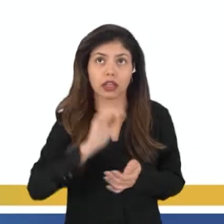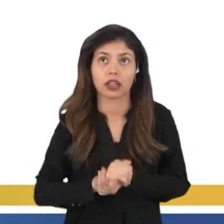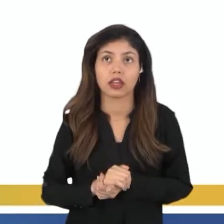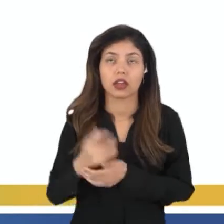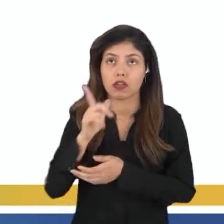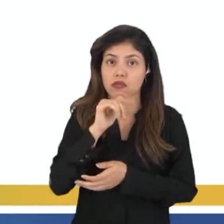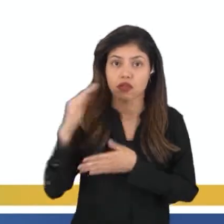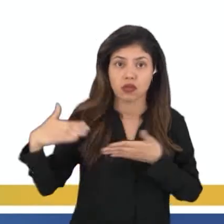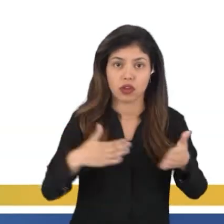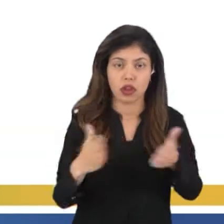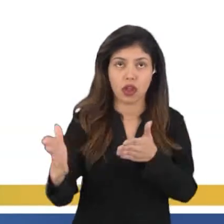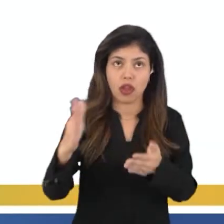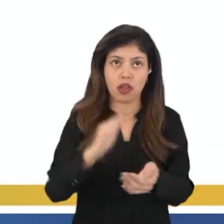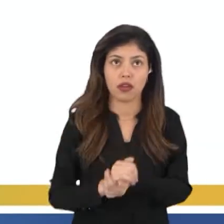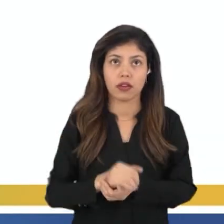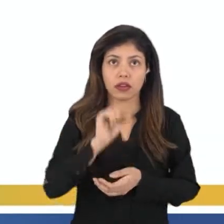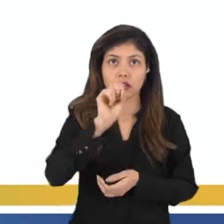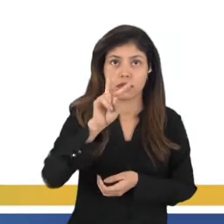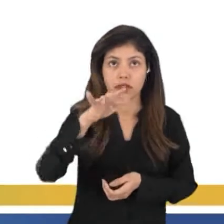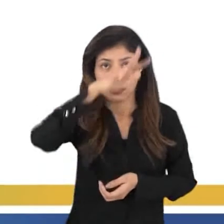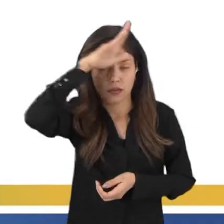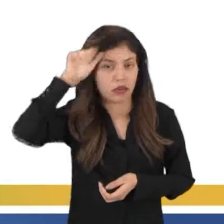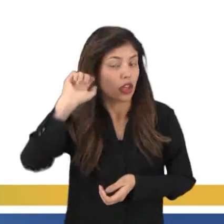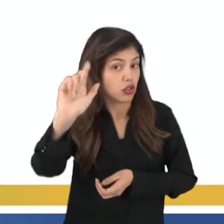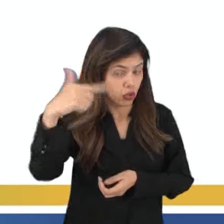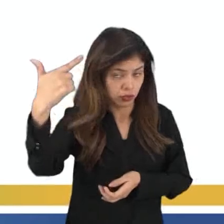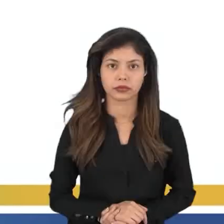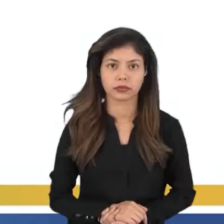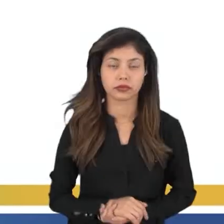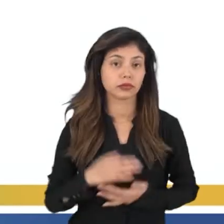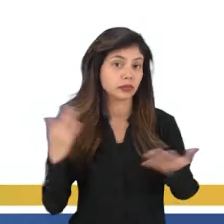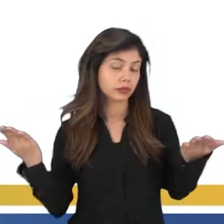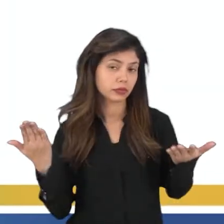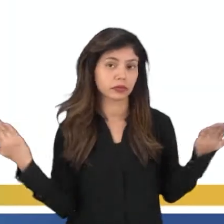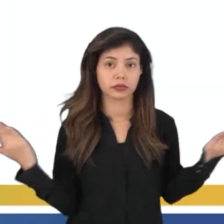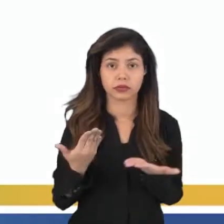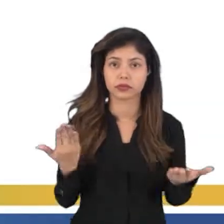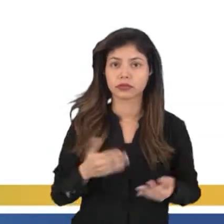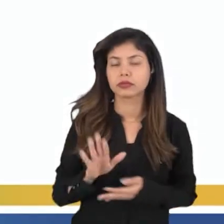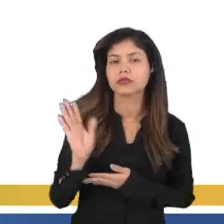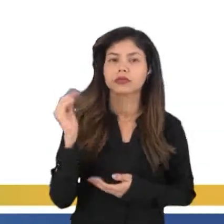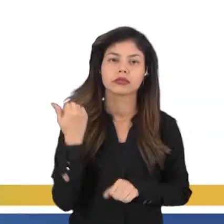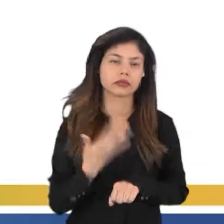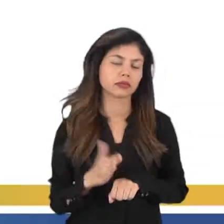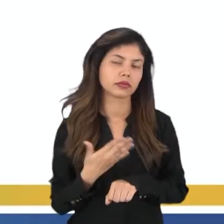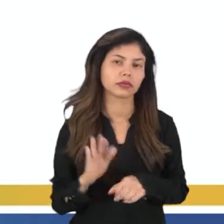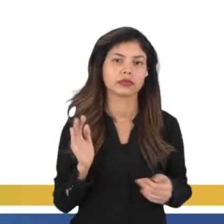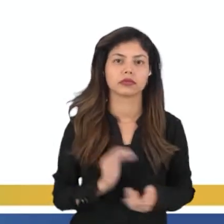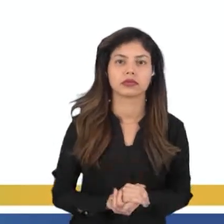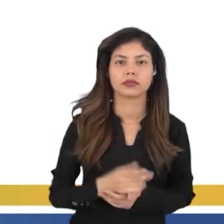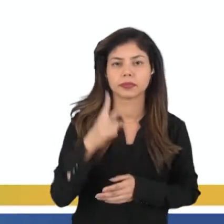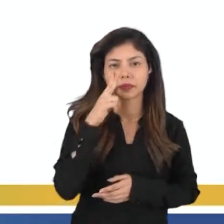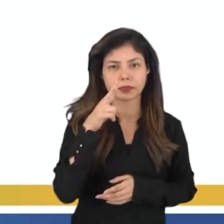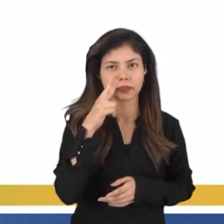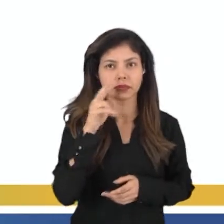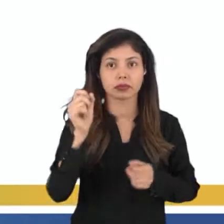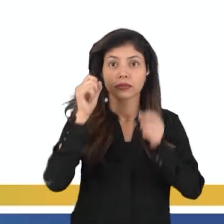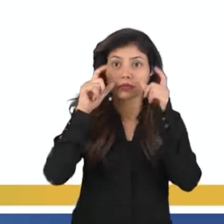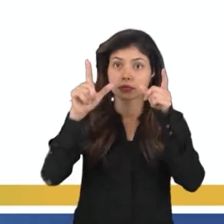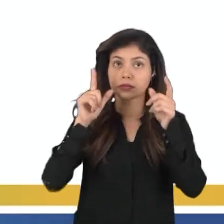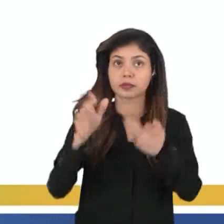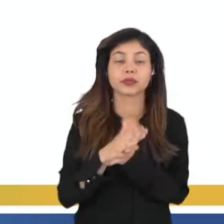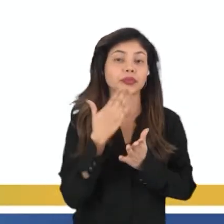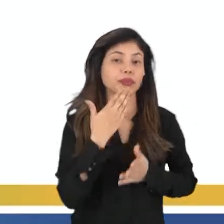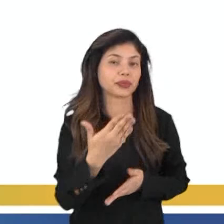São Francisco, a do Amazonas, entre outras. Vamos então para o nosso Exercitando? Eu quero que você preste bem atenção. Se quiser